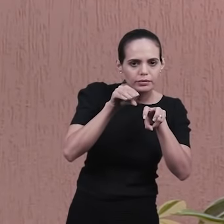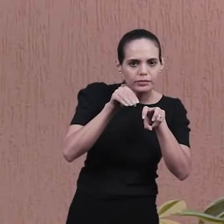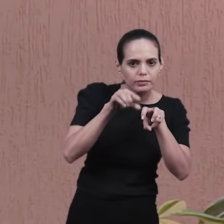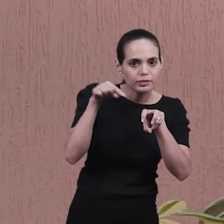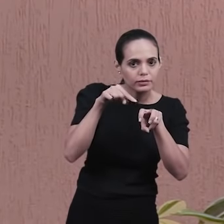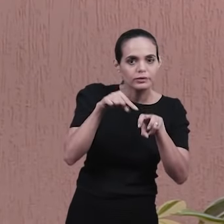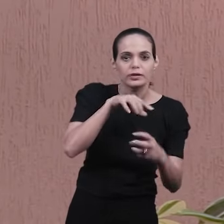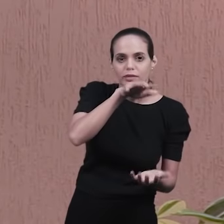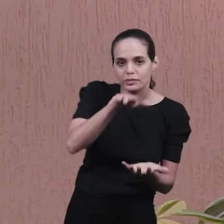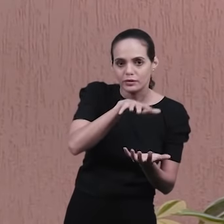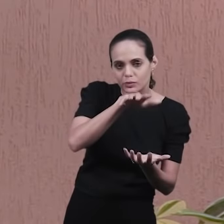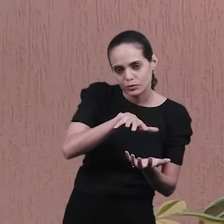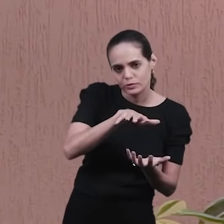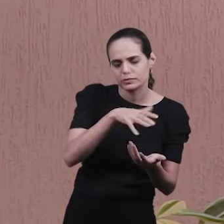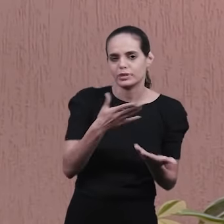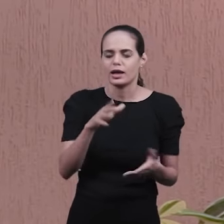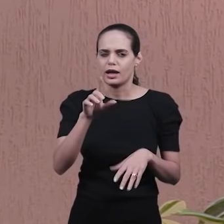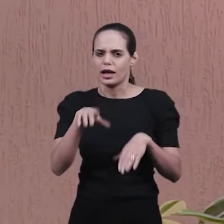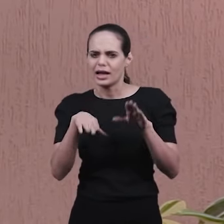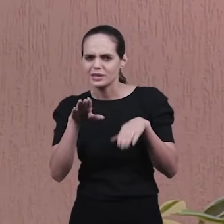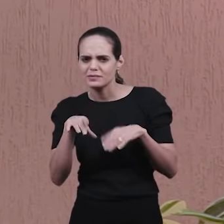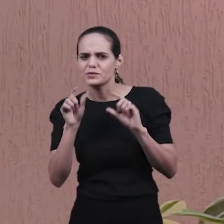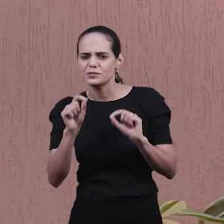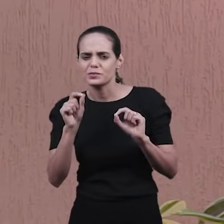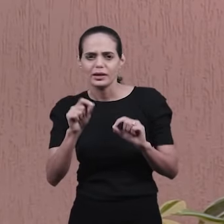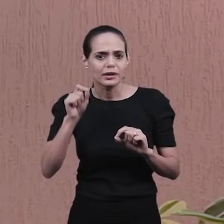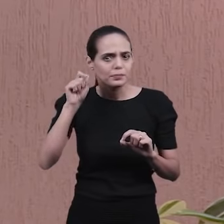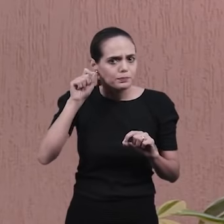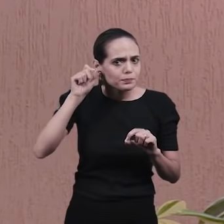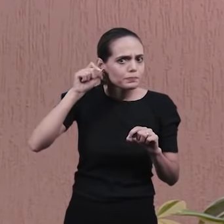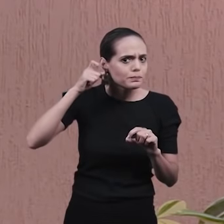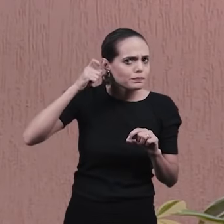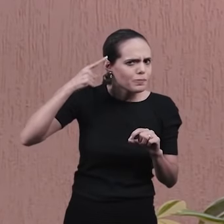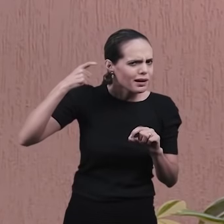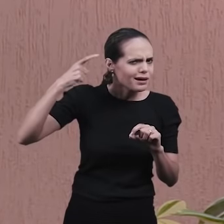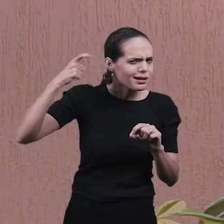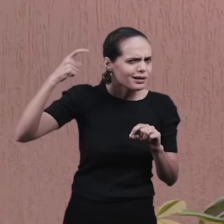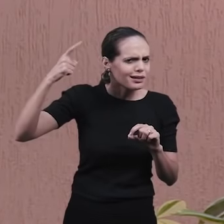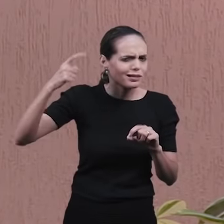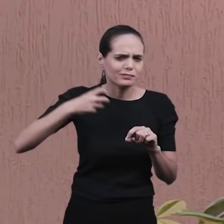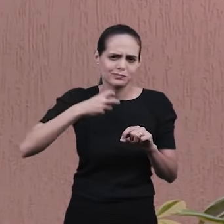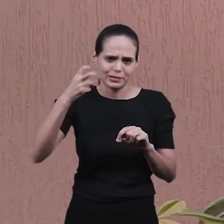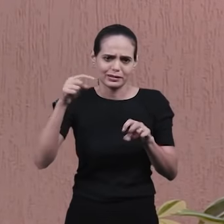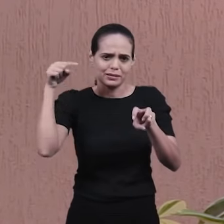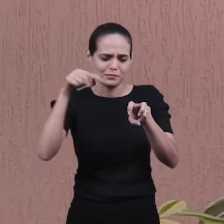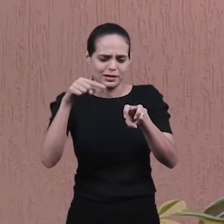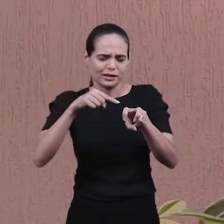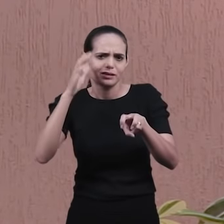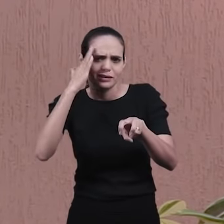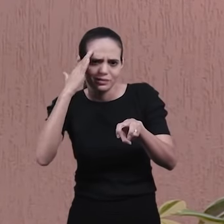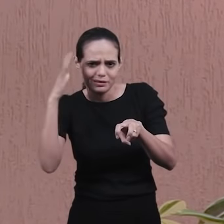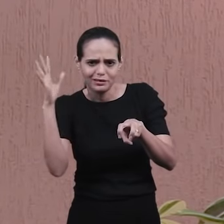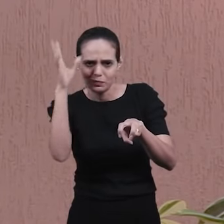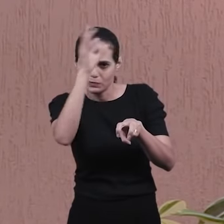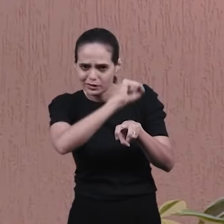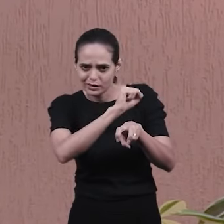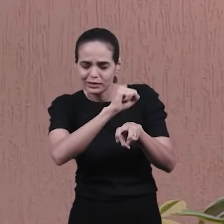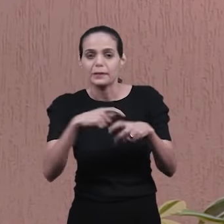sempre a altura é suficiente para que o idoso consiga ouvir e compreender. Precisamos,